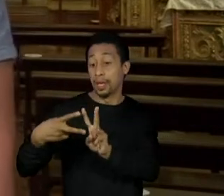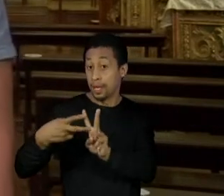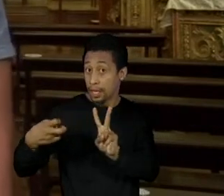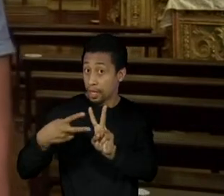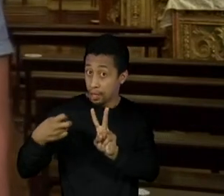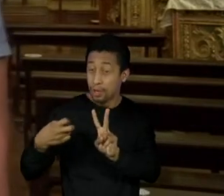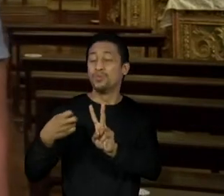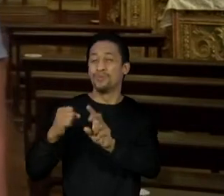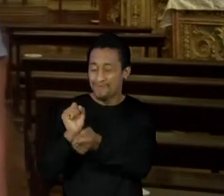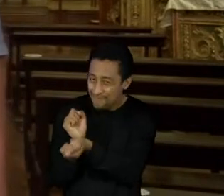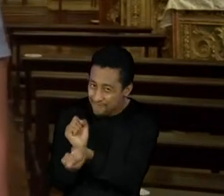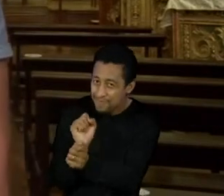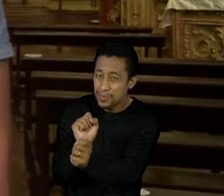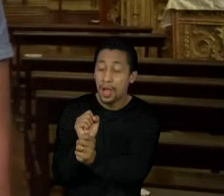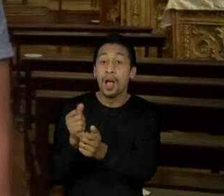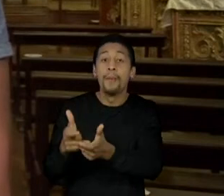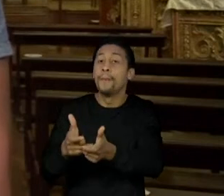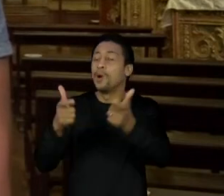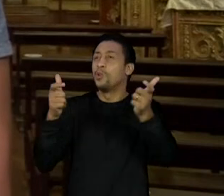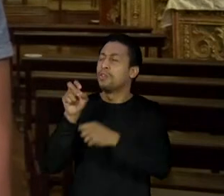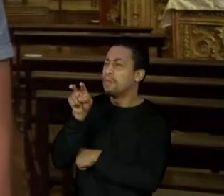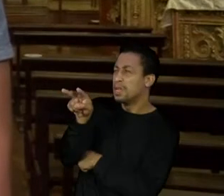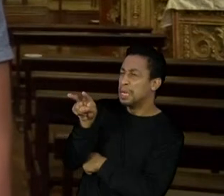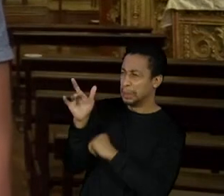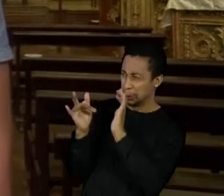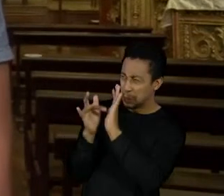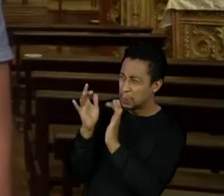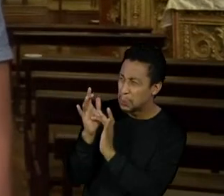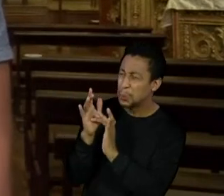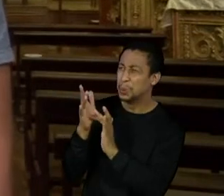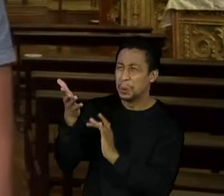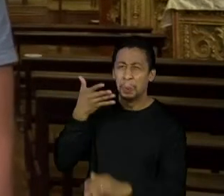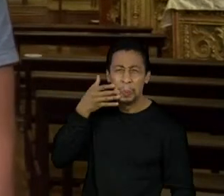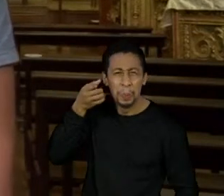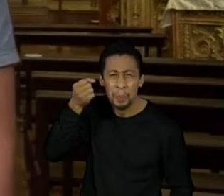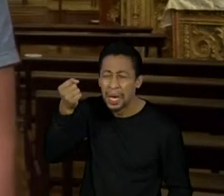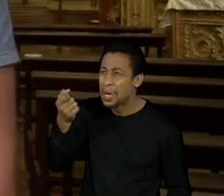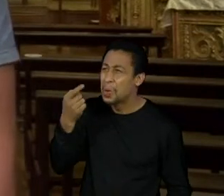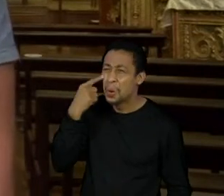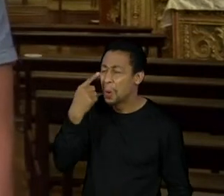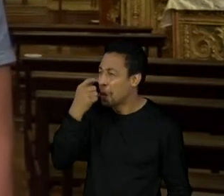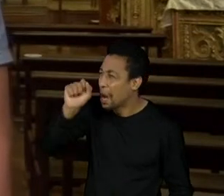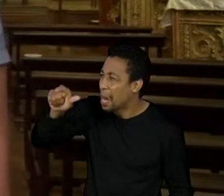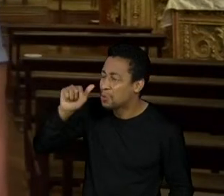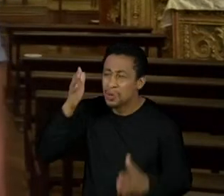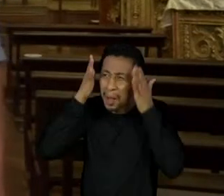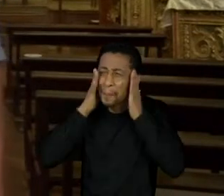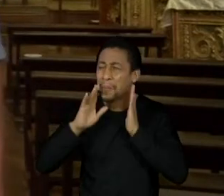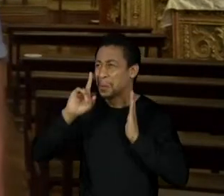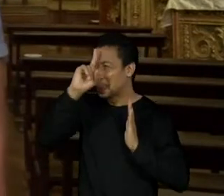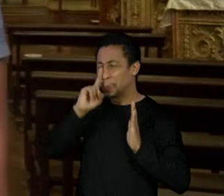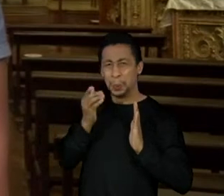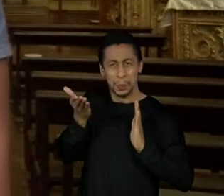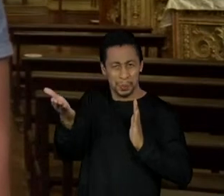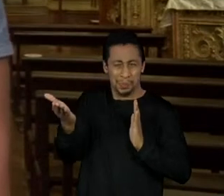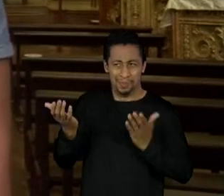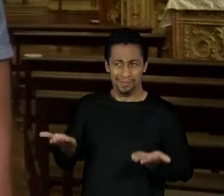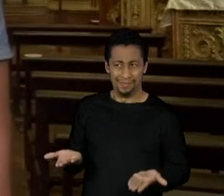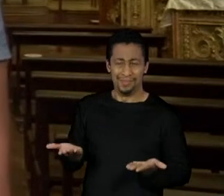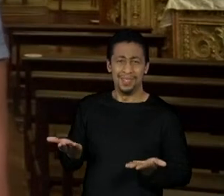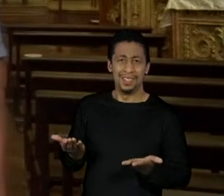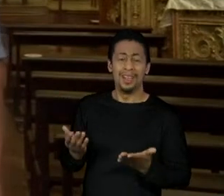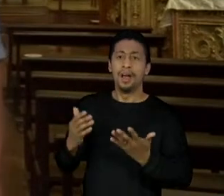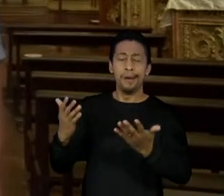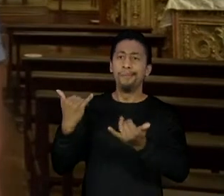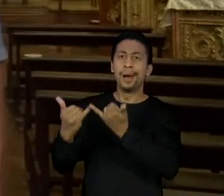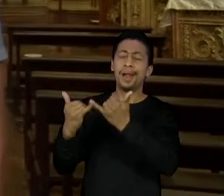Espanhola, veem o Cristo como europeu, loiro e branco, e esse homem é o Deus deles, ou o filho do Deus deles, isso acaba